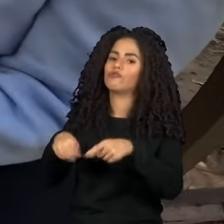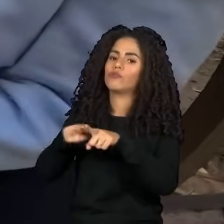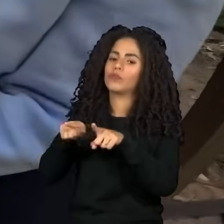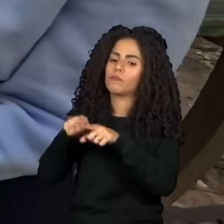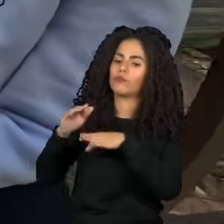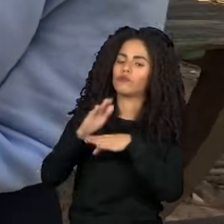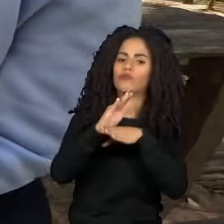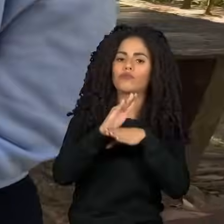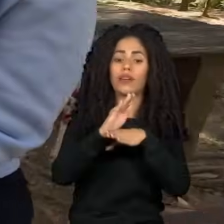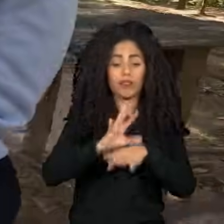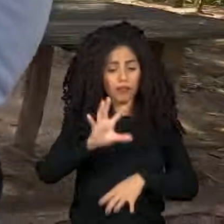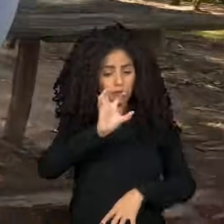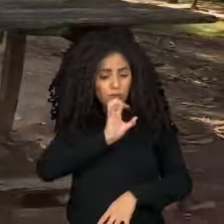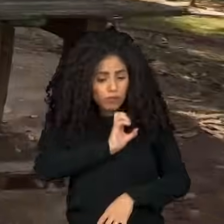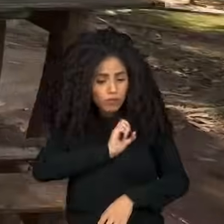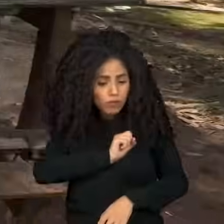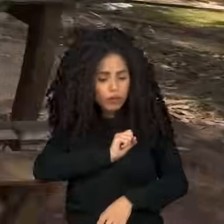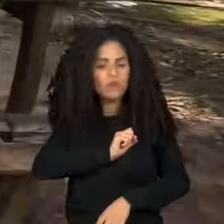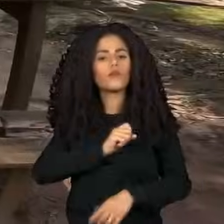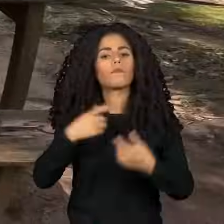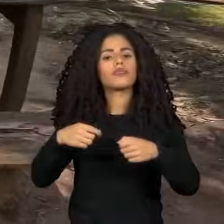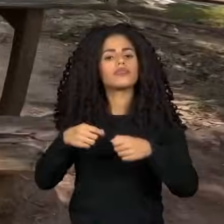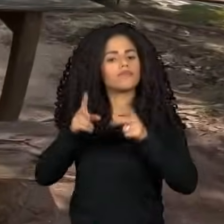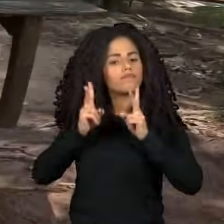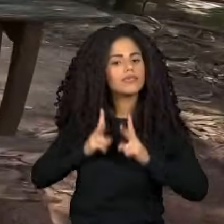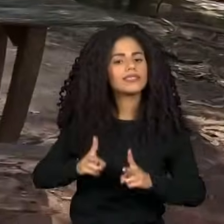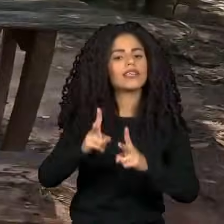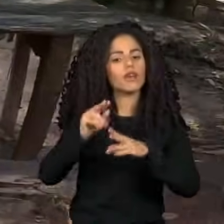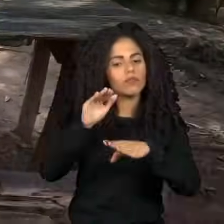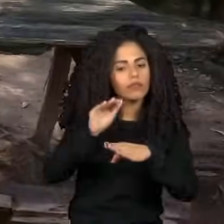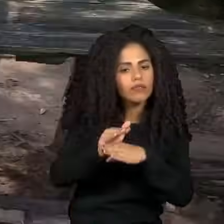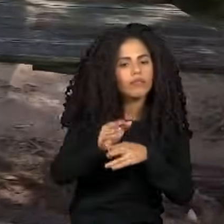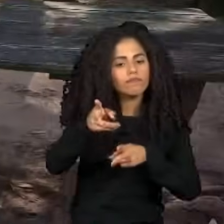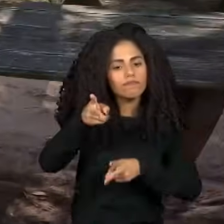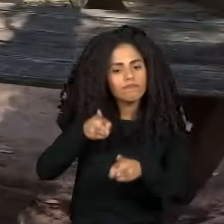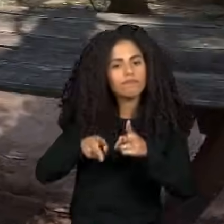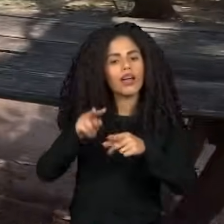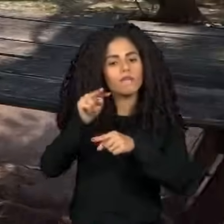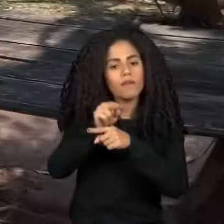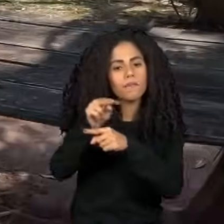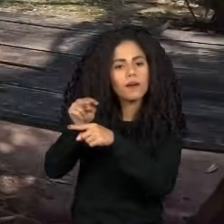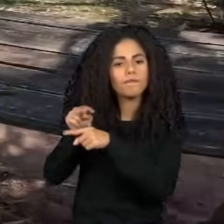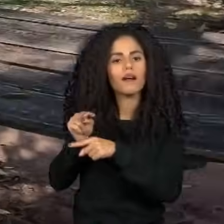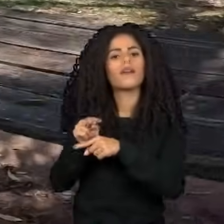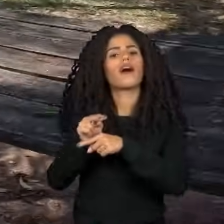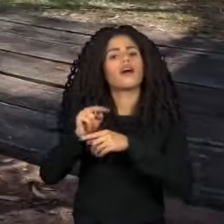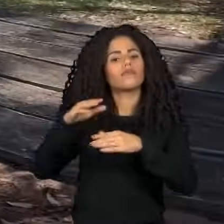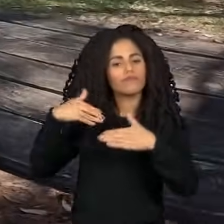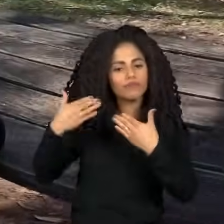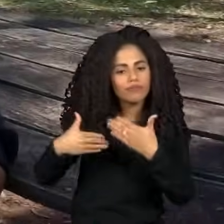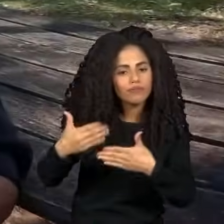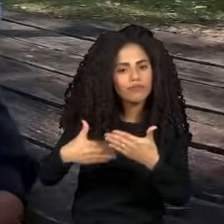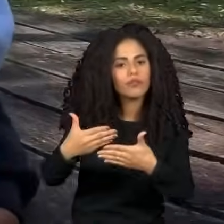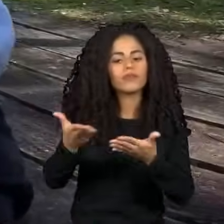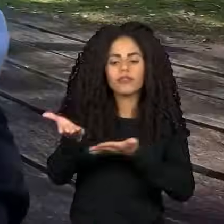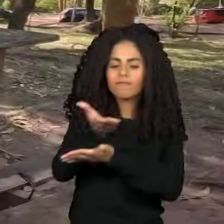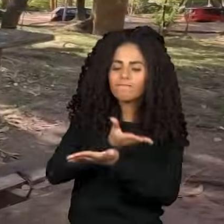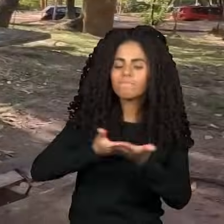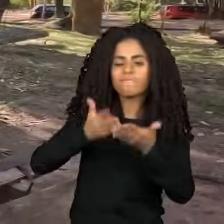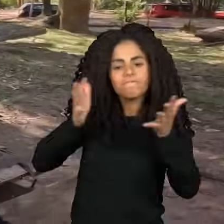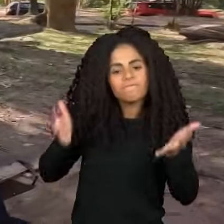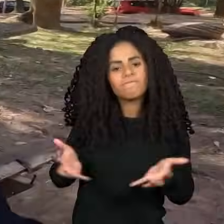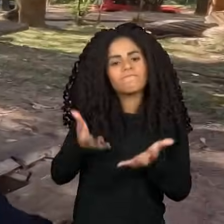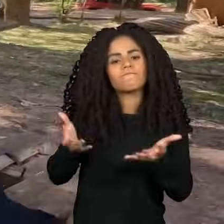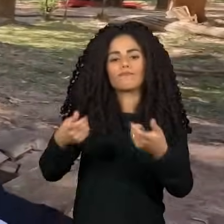acho que amor é uma coisa que a gente precisa fazer manutenção sempre. Principalmente quando você está muito tempo com a pessoa. Você precisa fazer a manutenção do seu relacionamento.